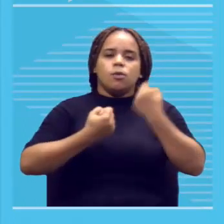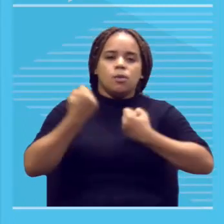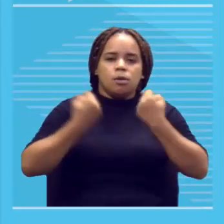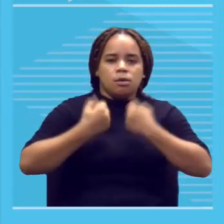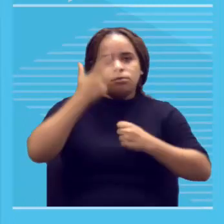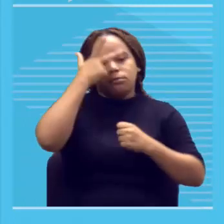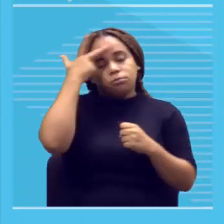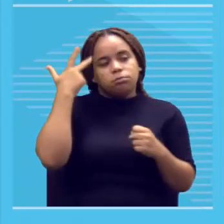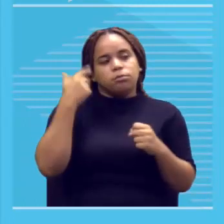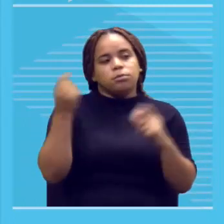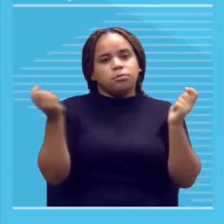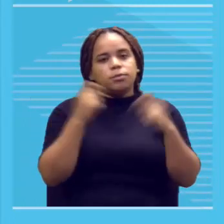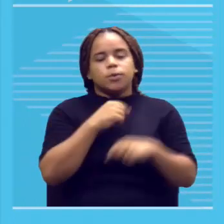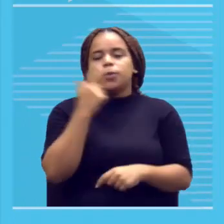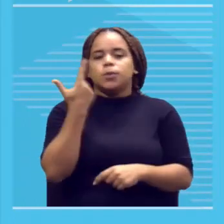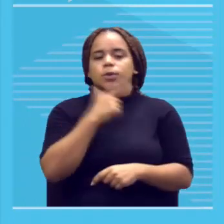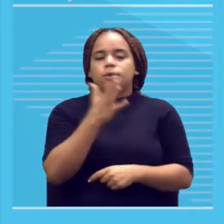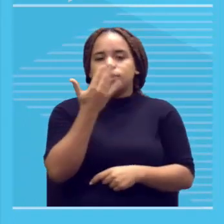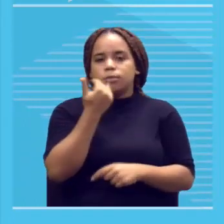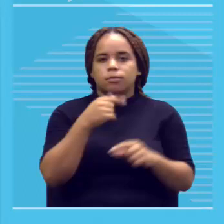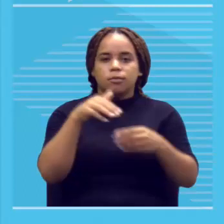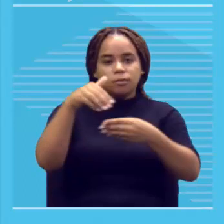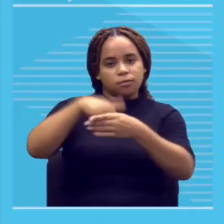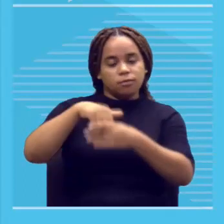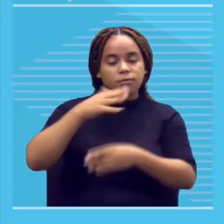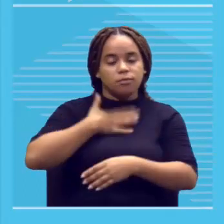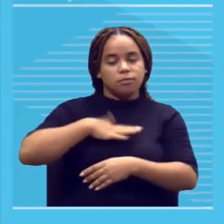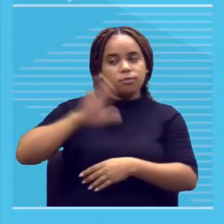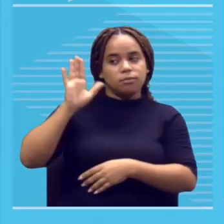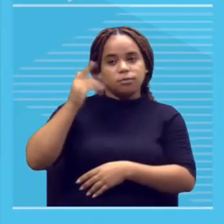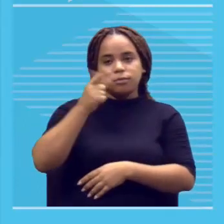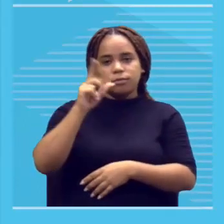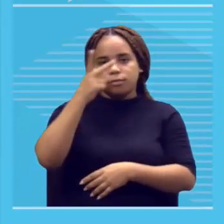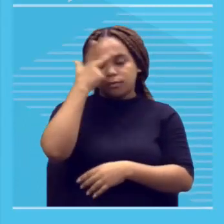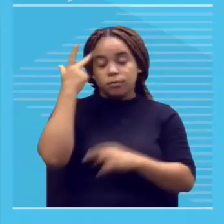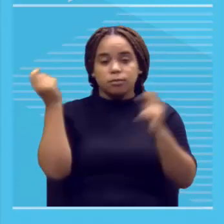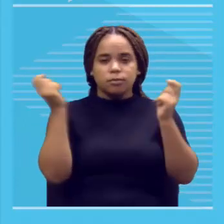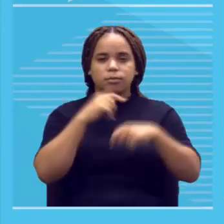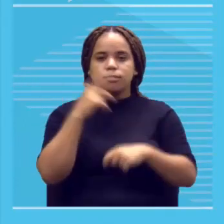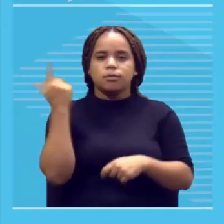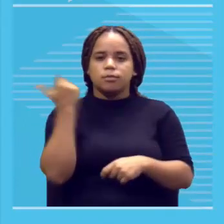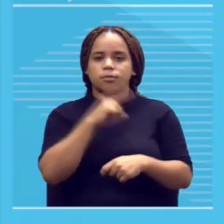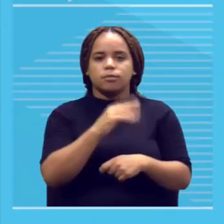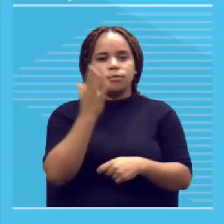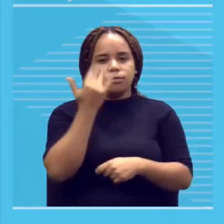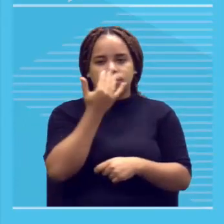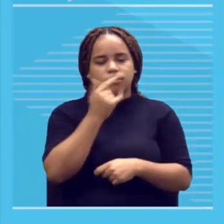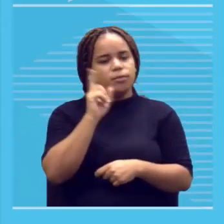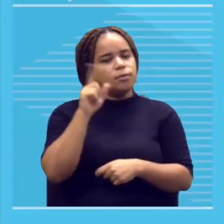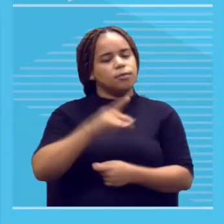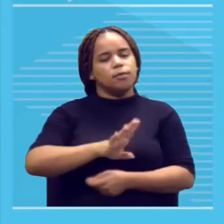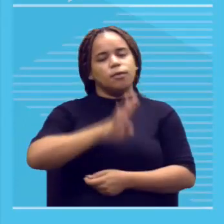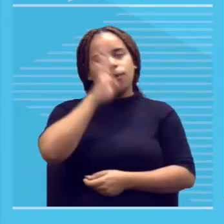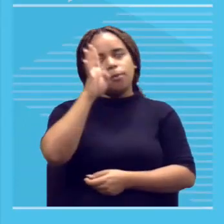para ter um prato de comida votar no candidato do outro para poder ter uma quentinha